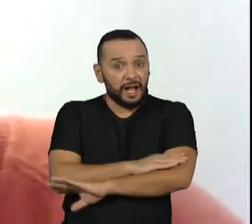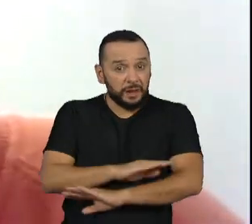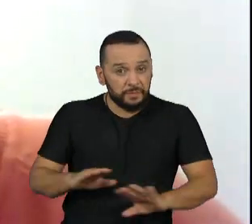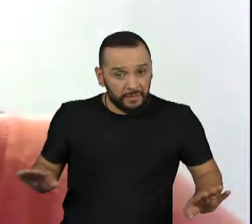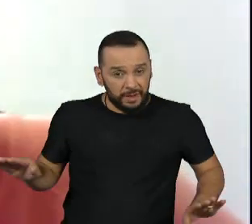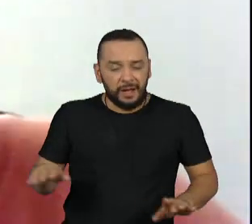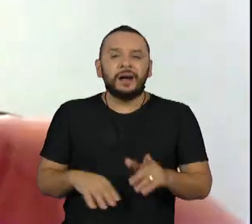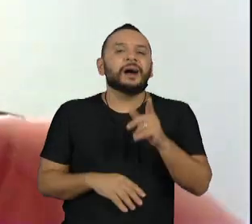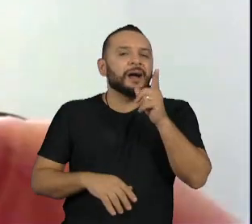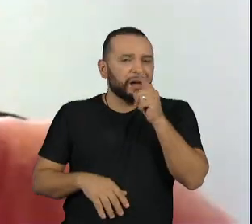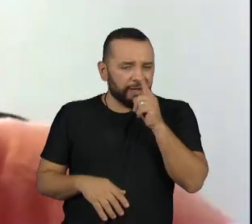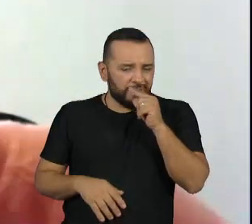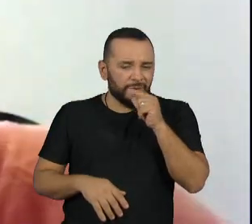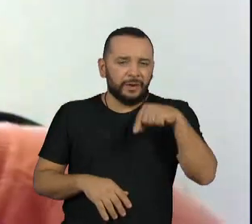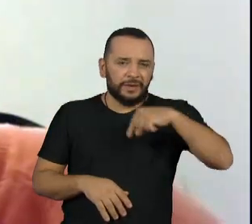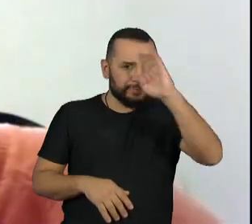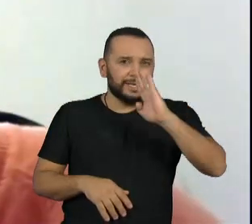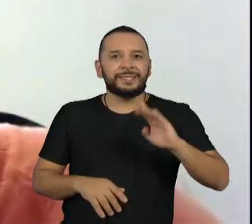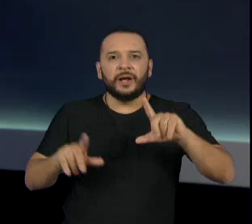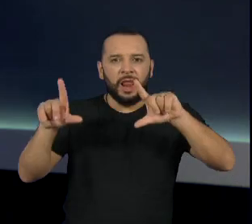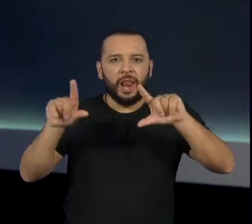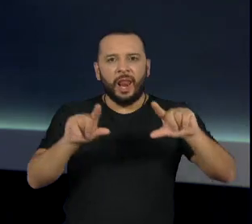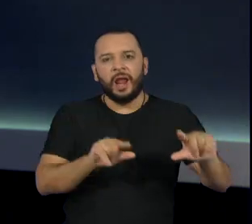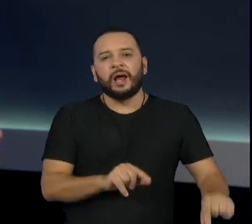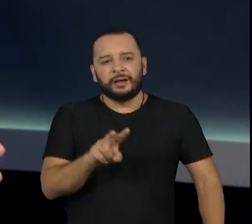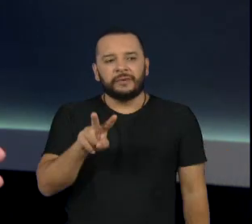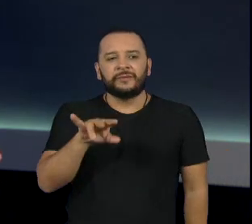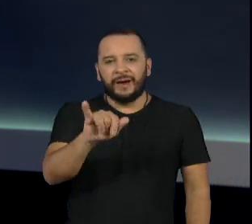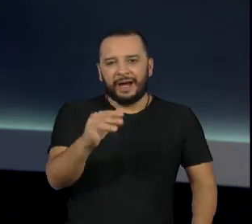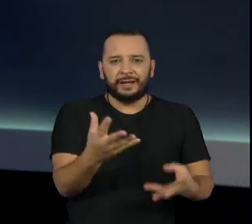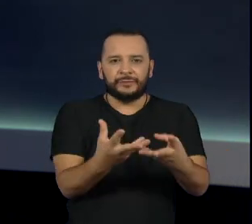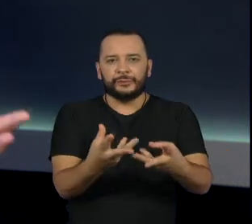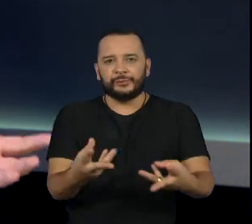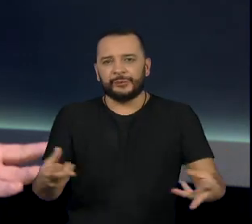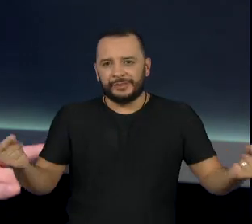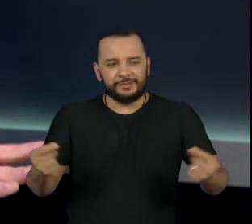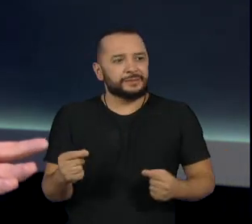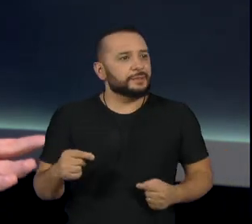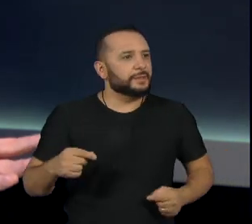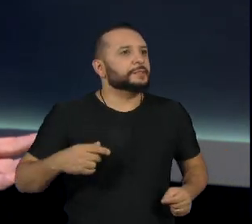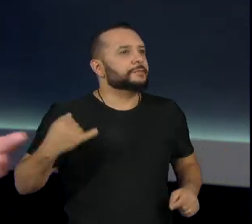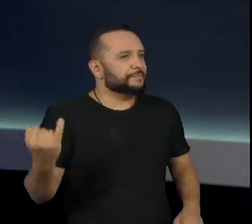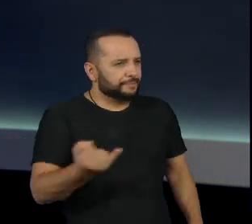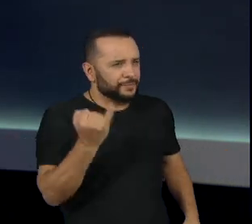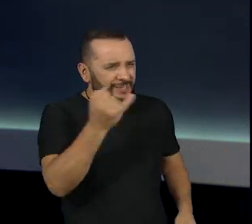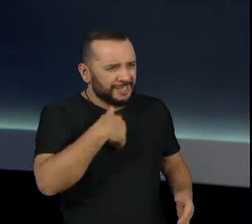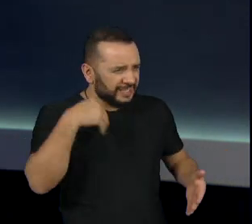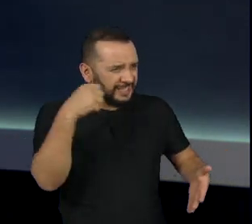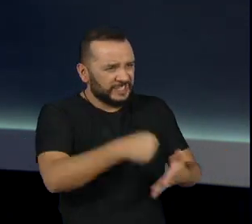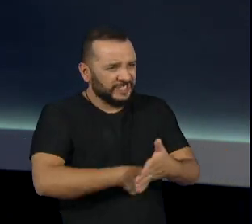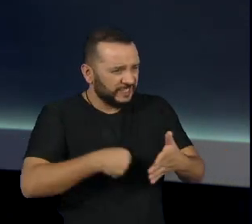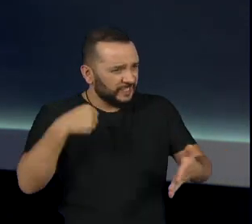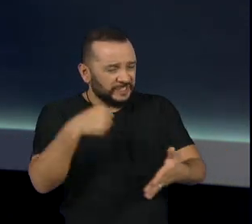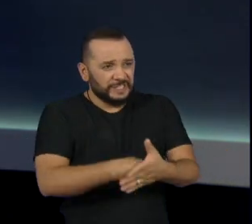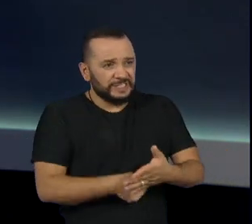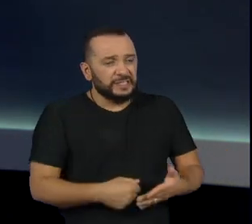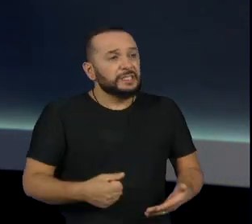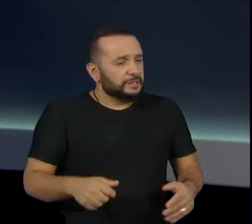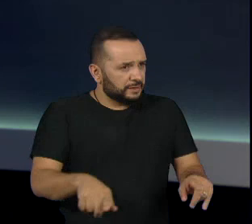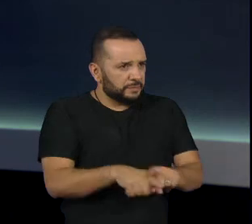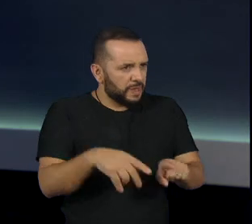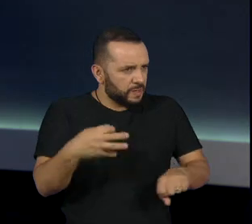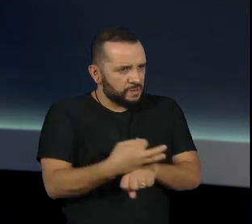temos disponível hoje no Brasil também vai acabar. Vale a pena todo esse enfrentamento e a ameaça de